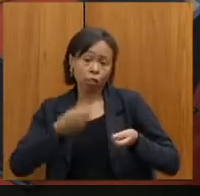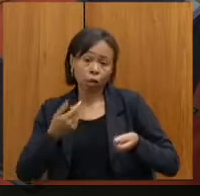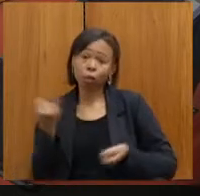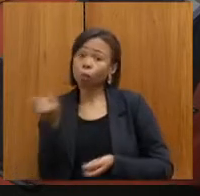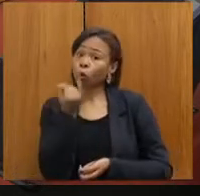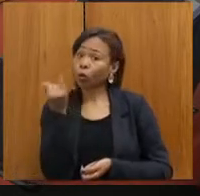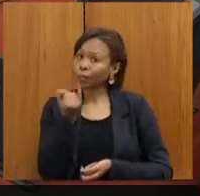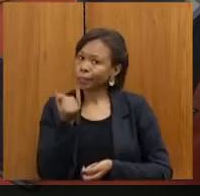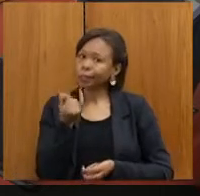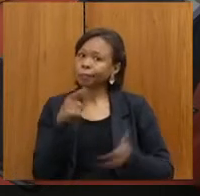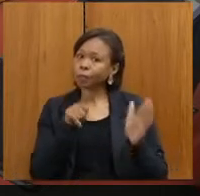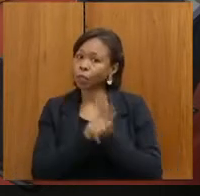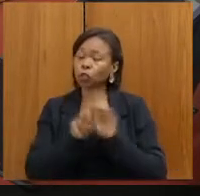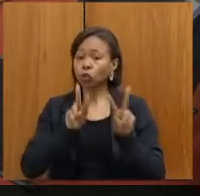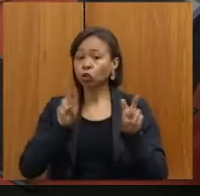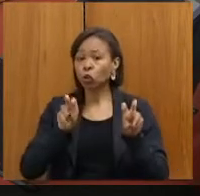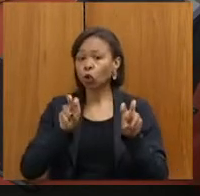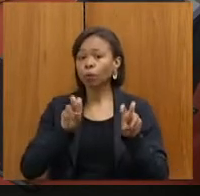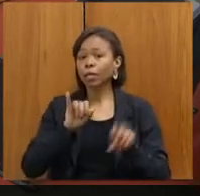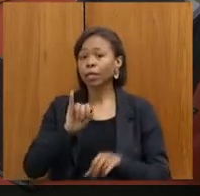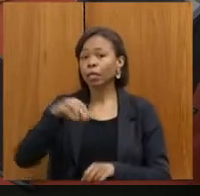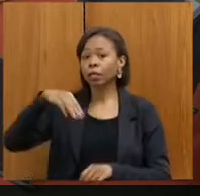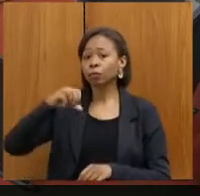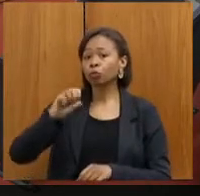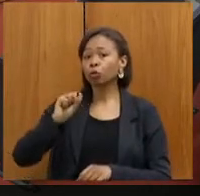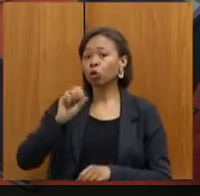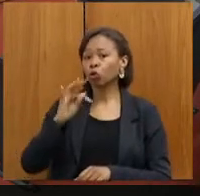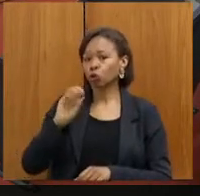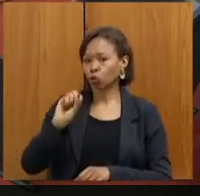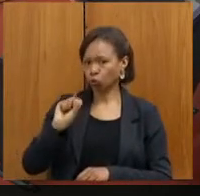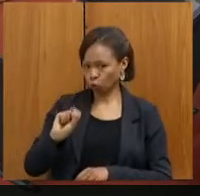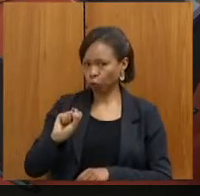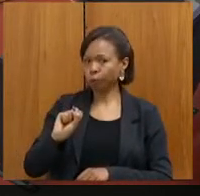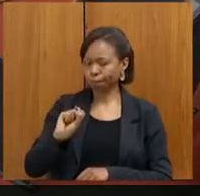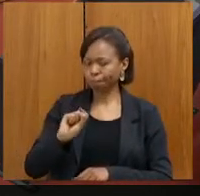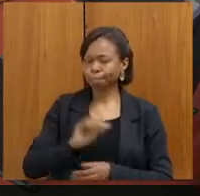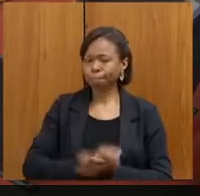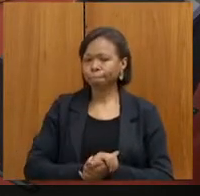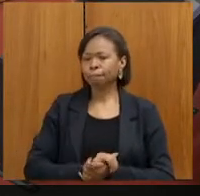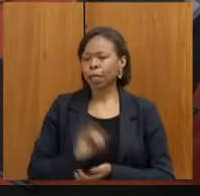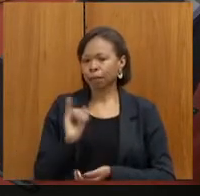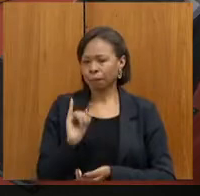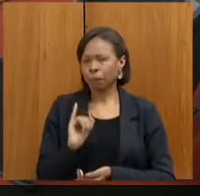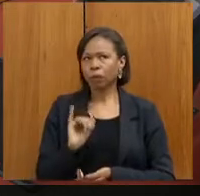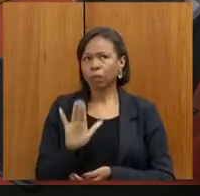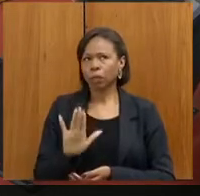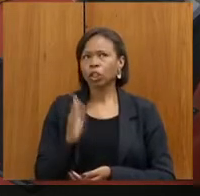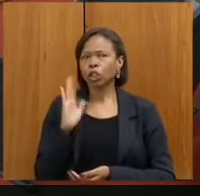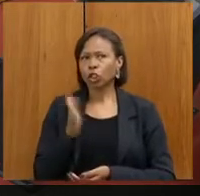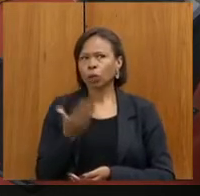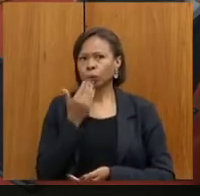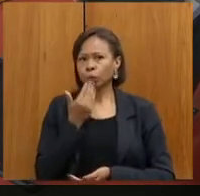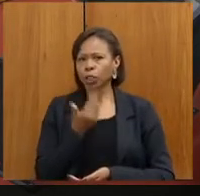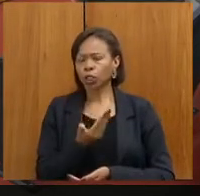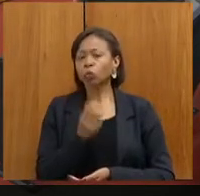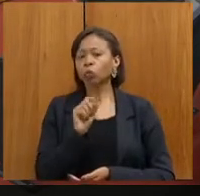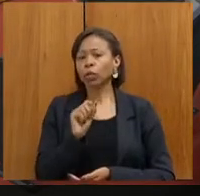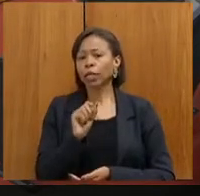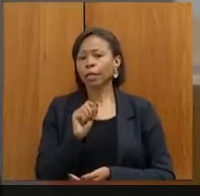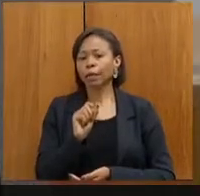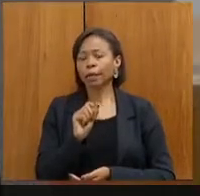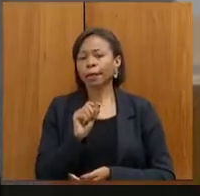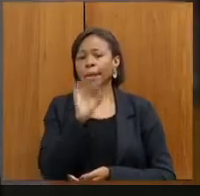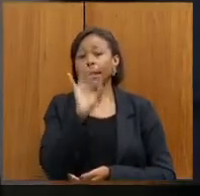de impostos também então a gente fez um um requerimento pedindo a redução da taxa de licenciamento